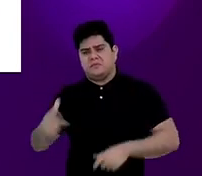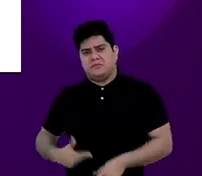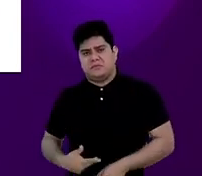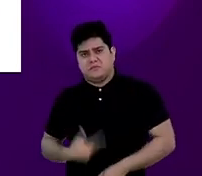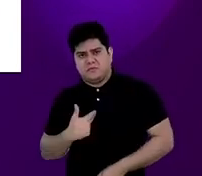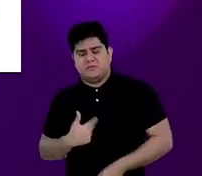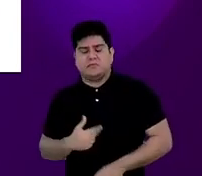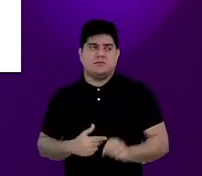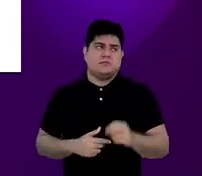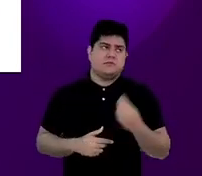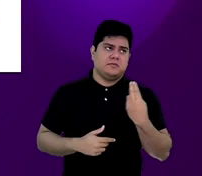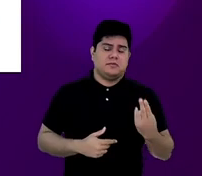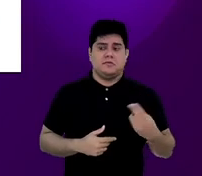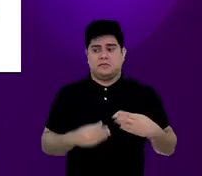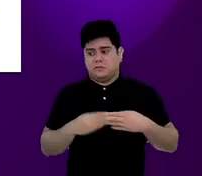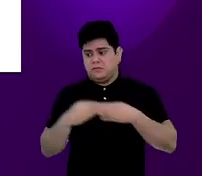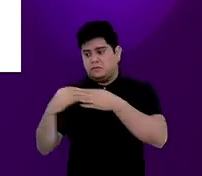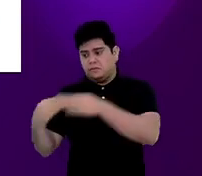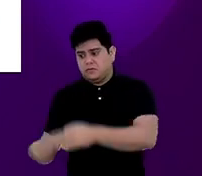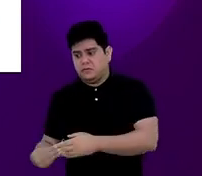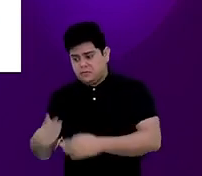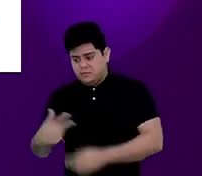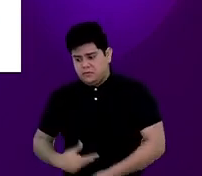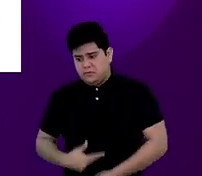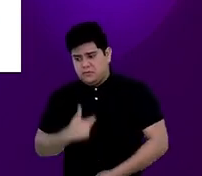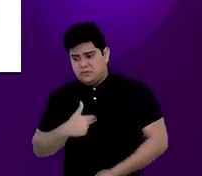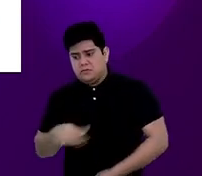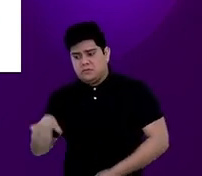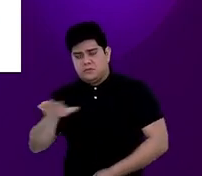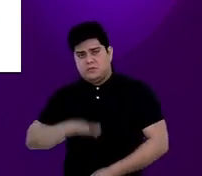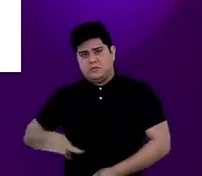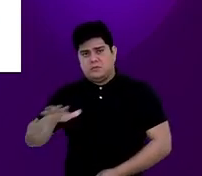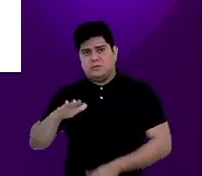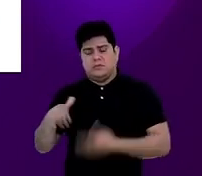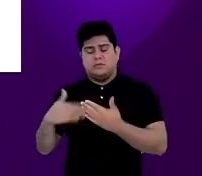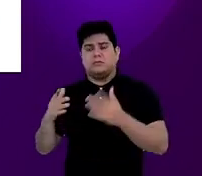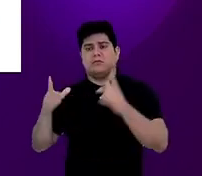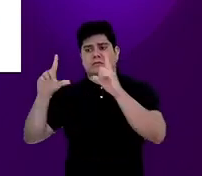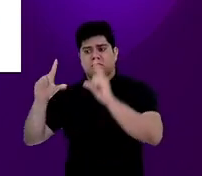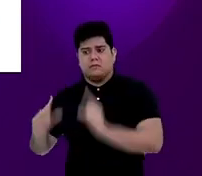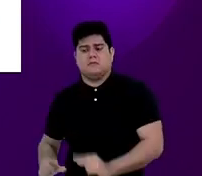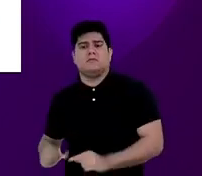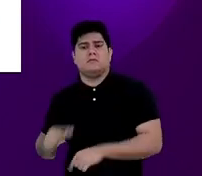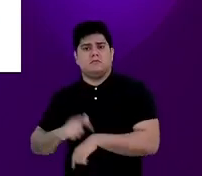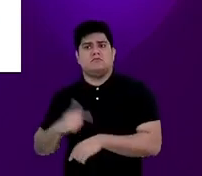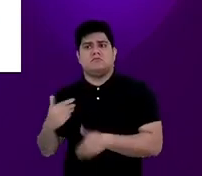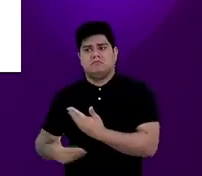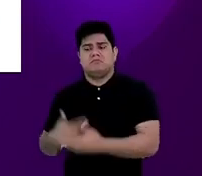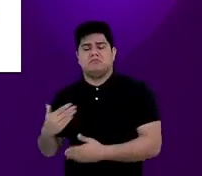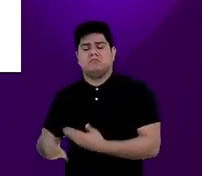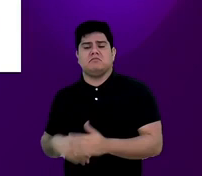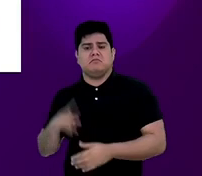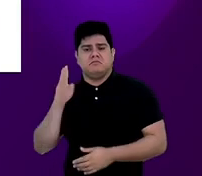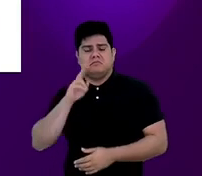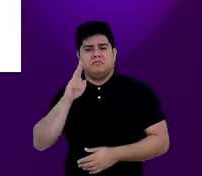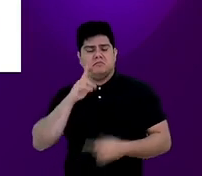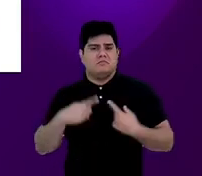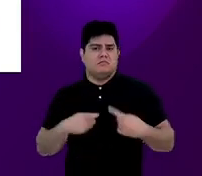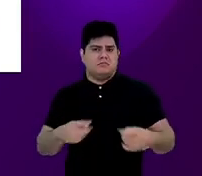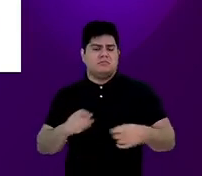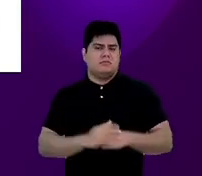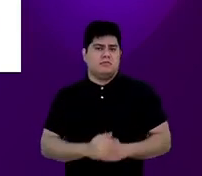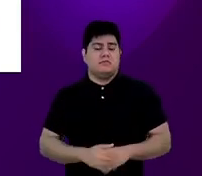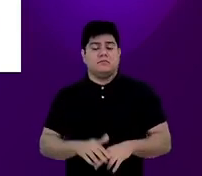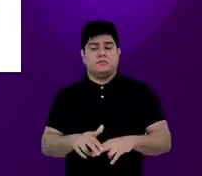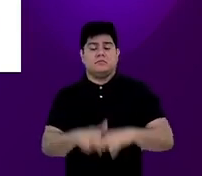cirúrgico ou até mesmo transportados para a operação em campos avançados diminuiu muito ao longo dos tempos na história das guerras. E isso